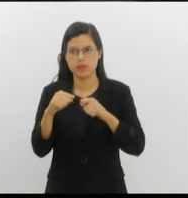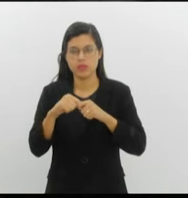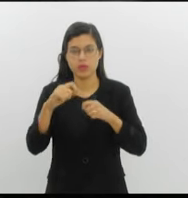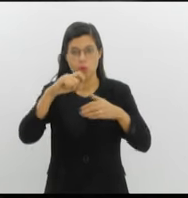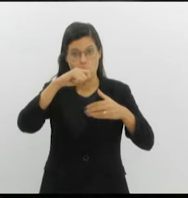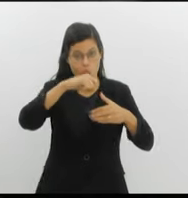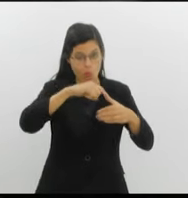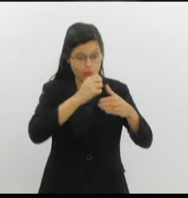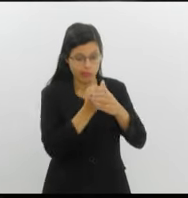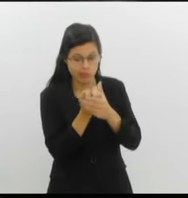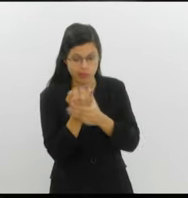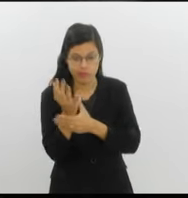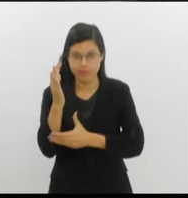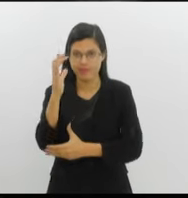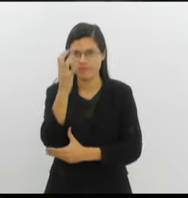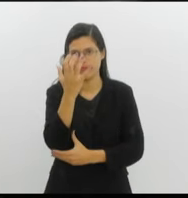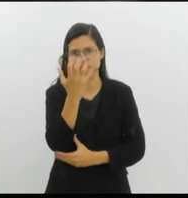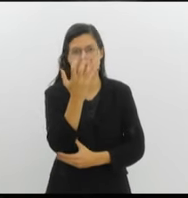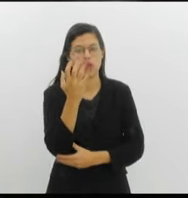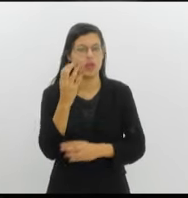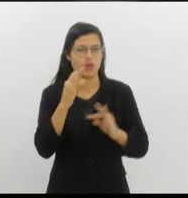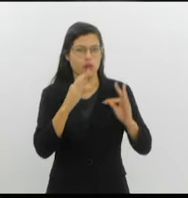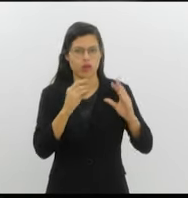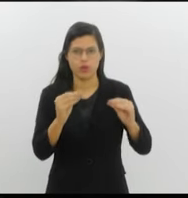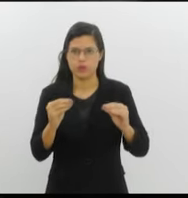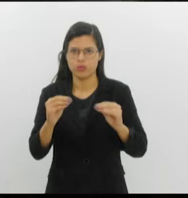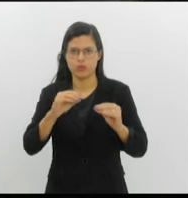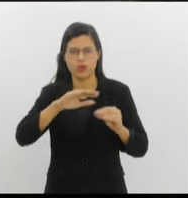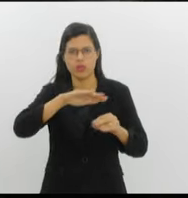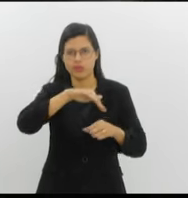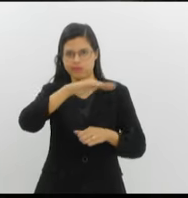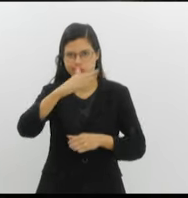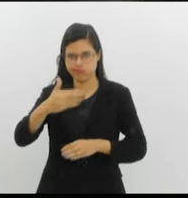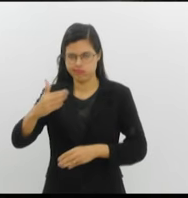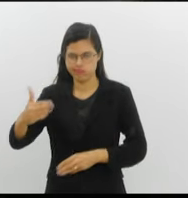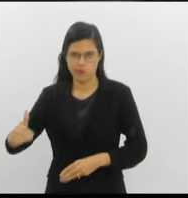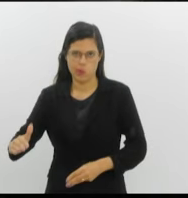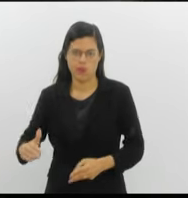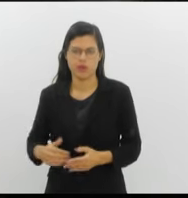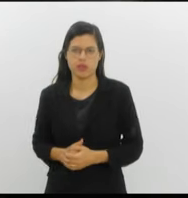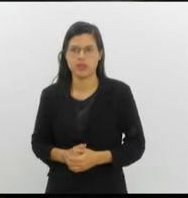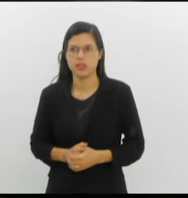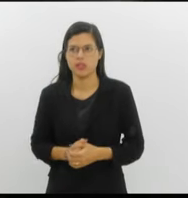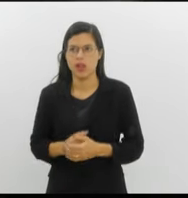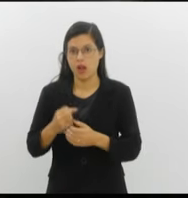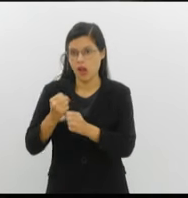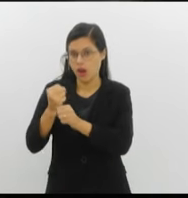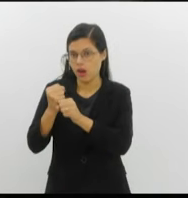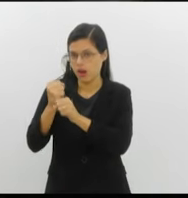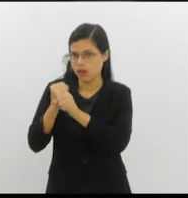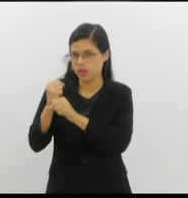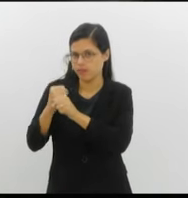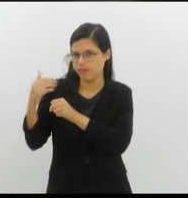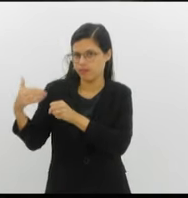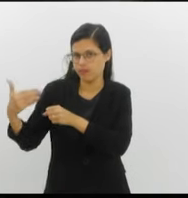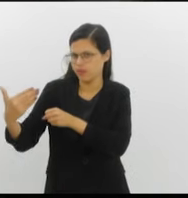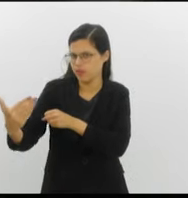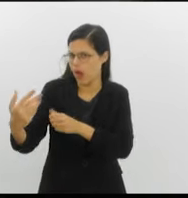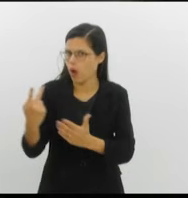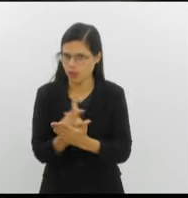de vegetação em todas essas encostas. Anos se passaram, isto